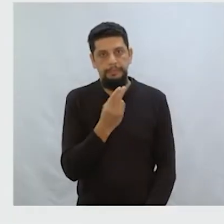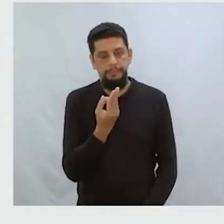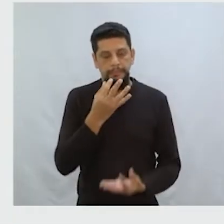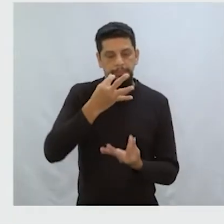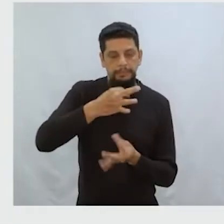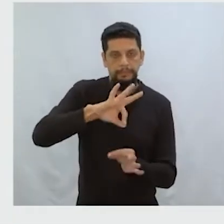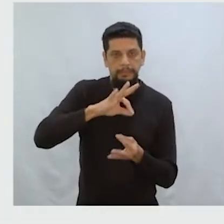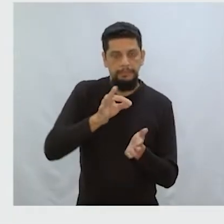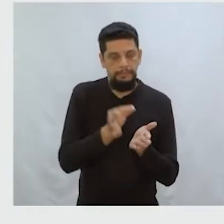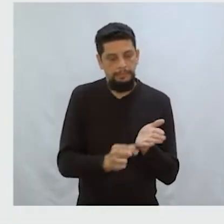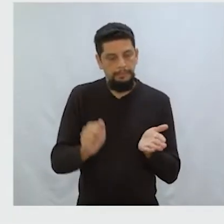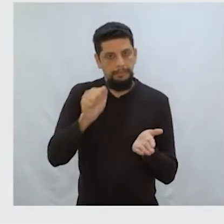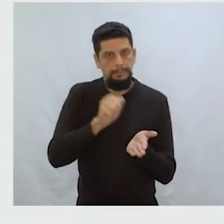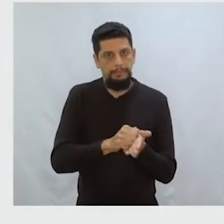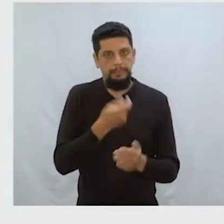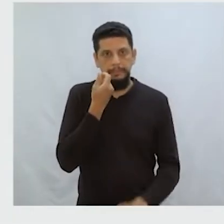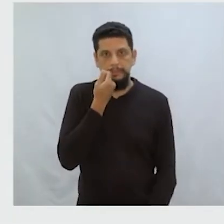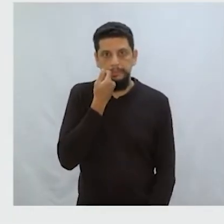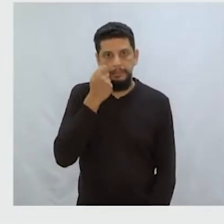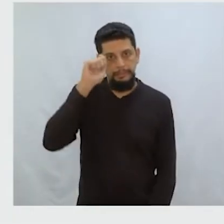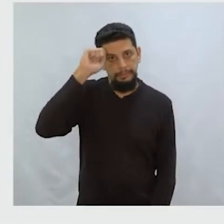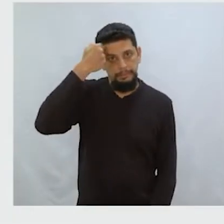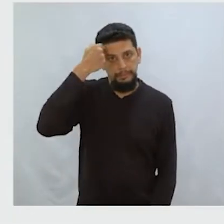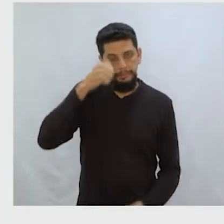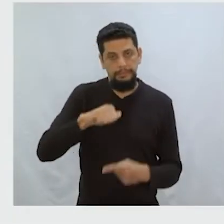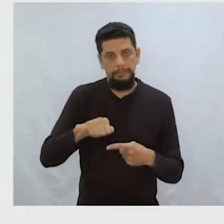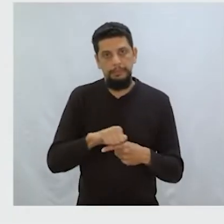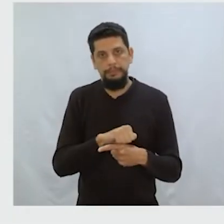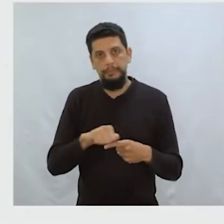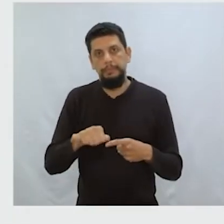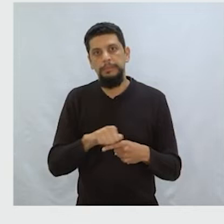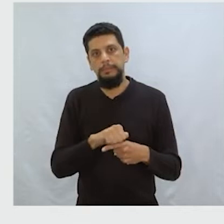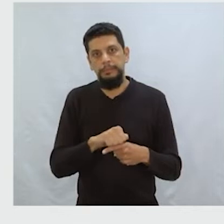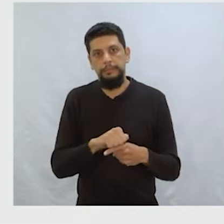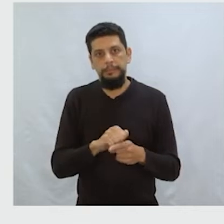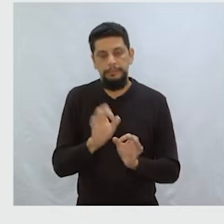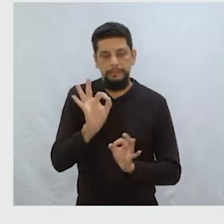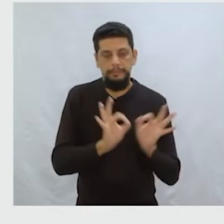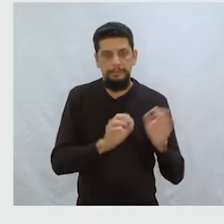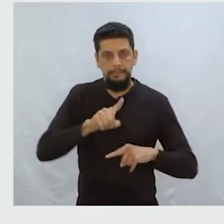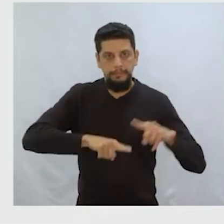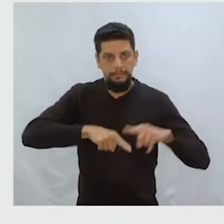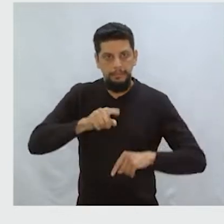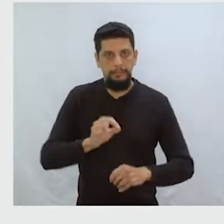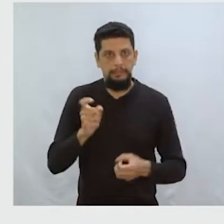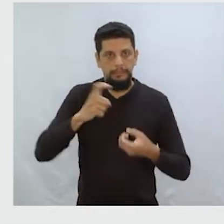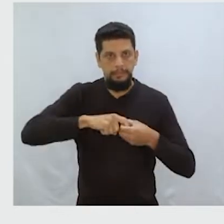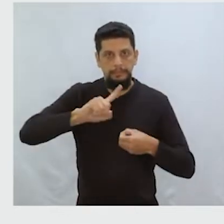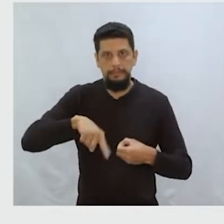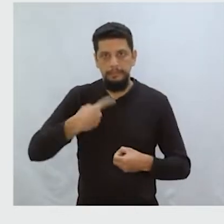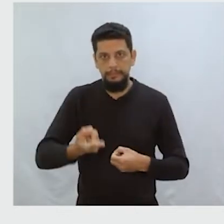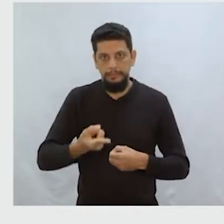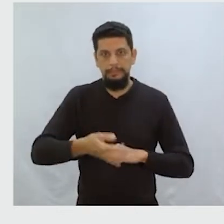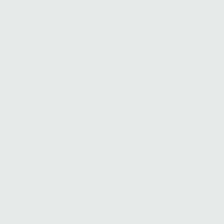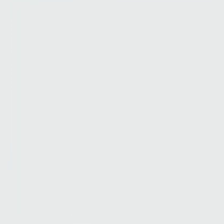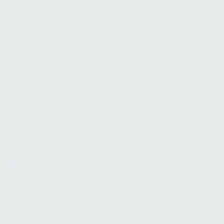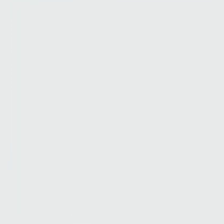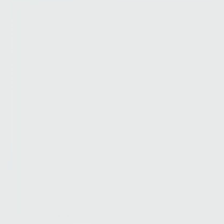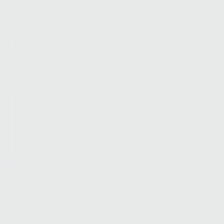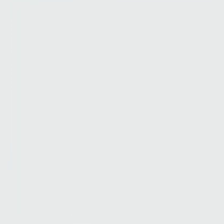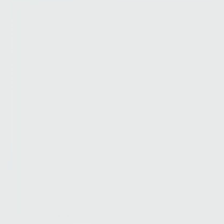ou folha para registro, o lápis preto e a borracha. Separem o material aí que nós já